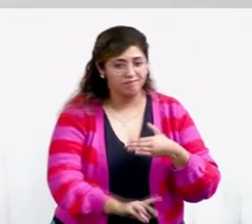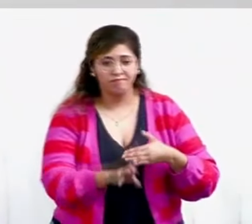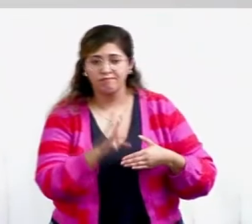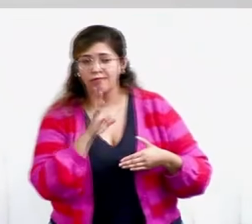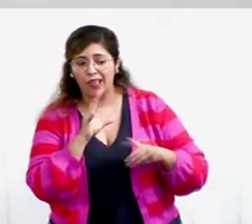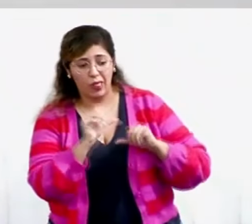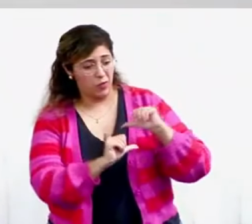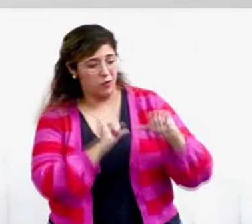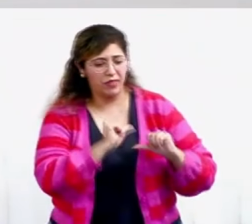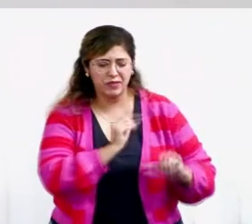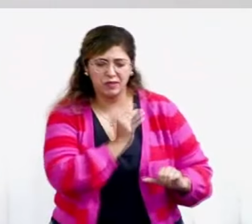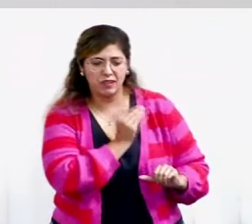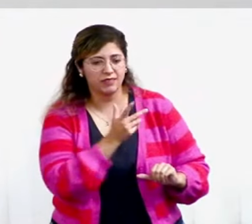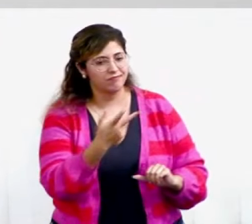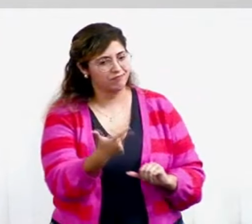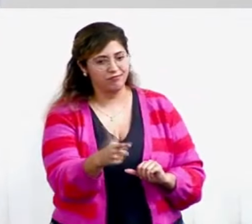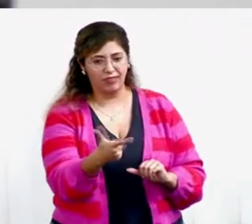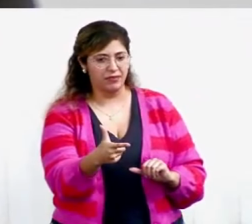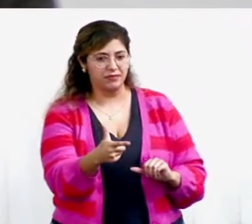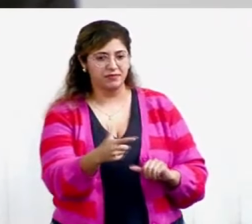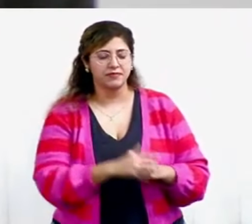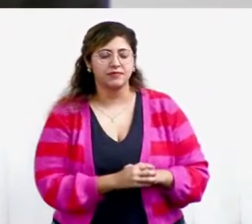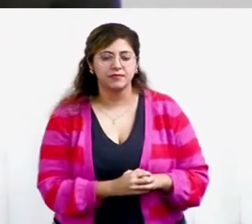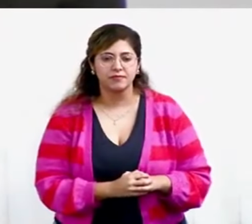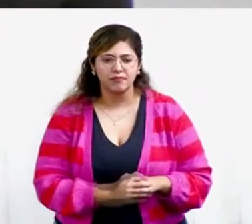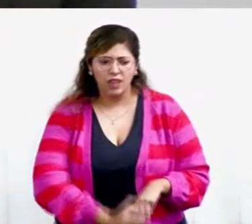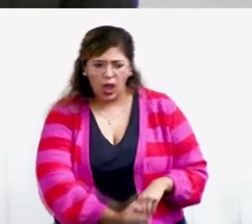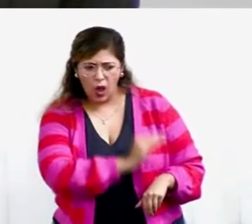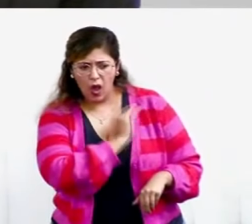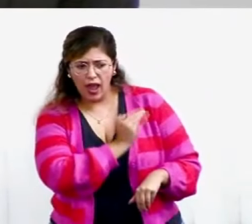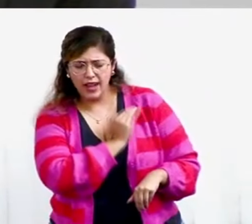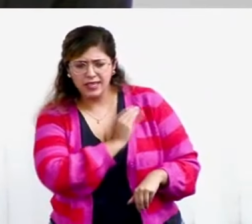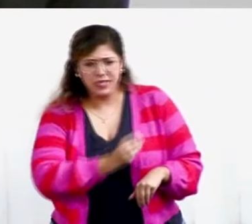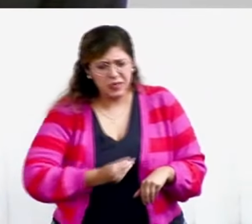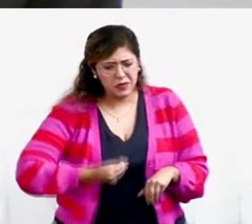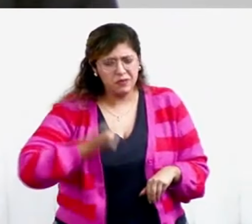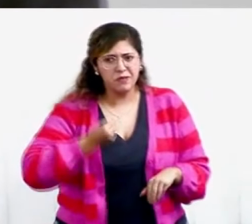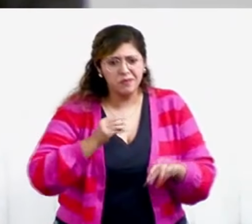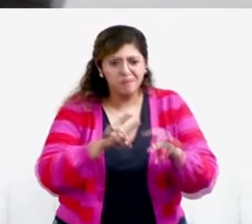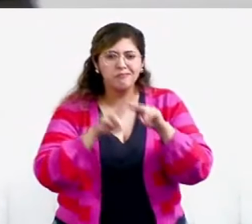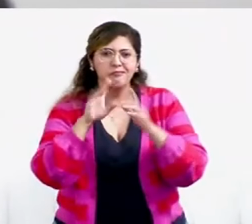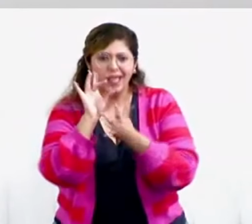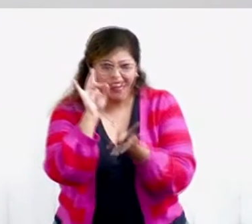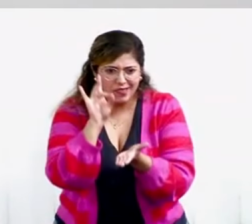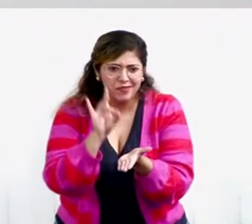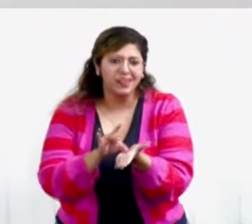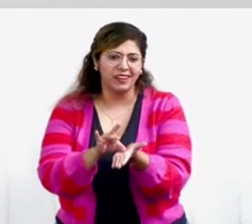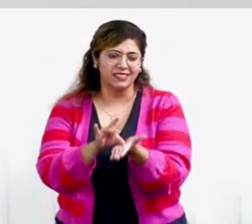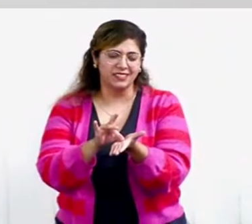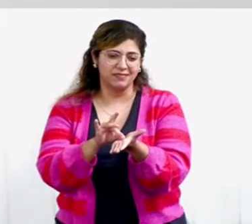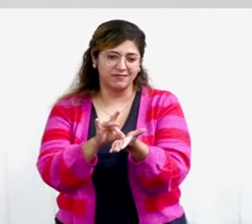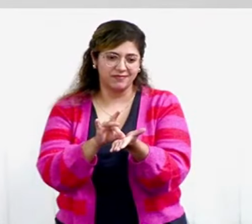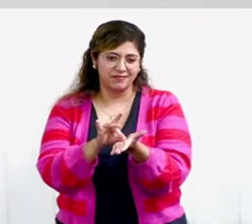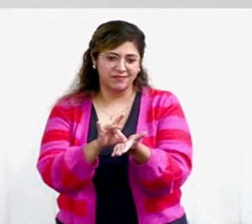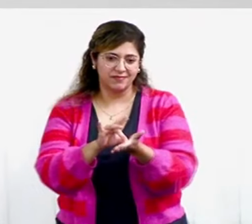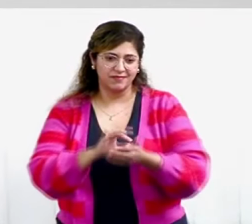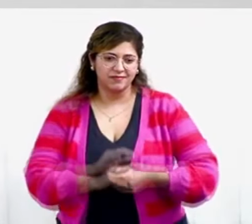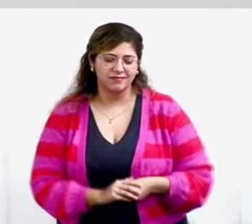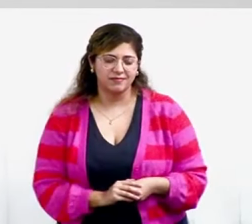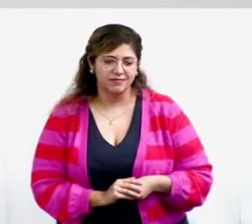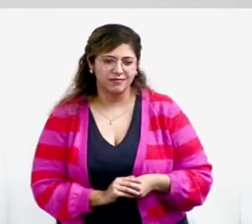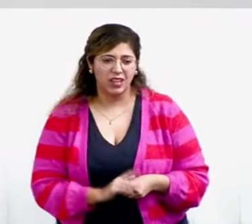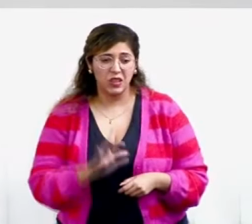transformado. E esse coração, ele vive na vaidade dos seus